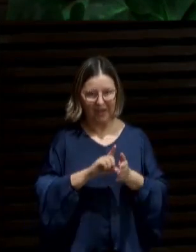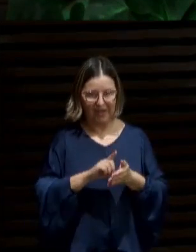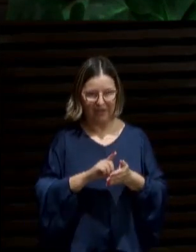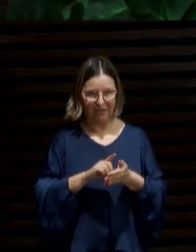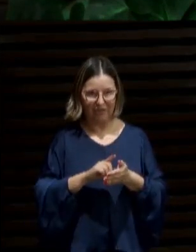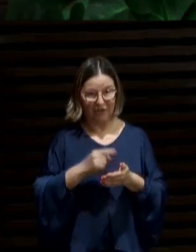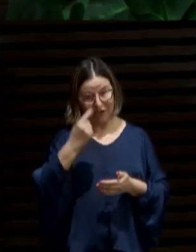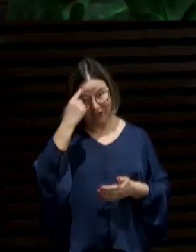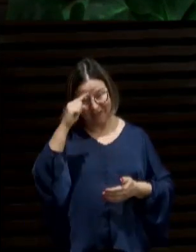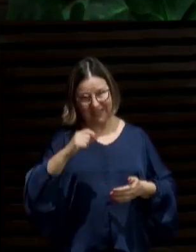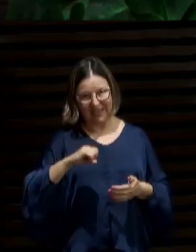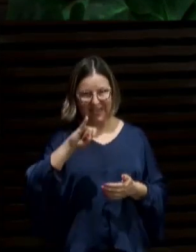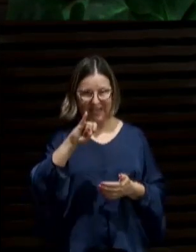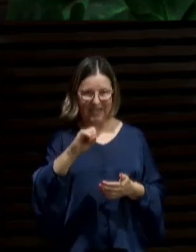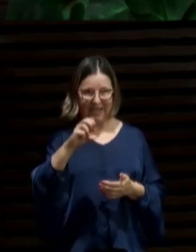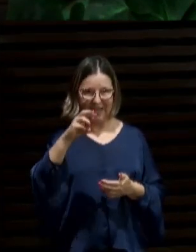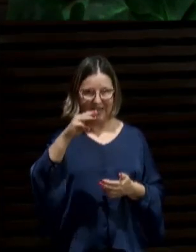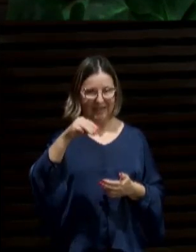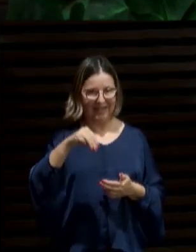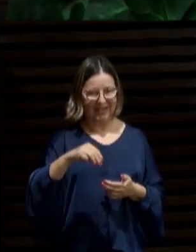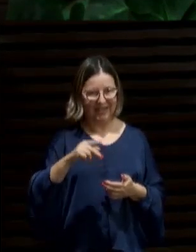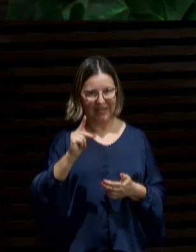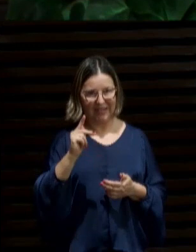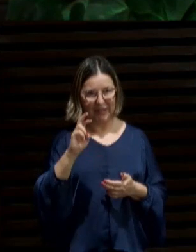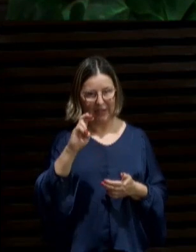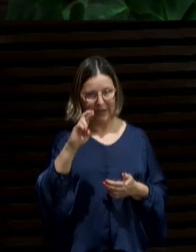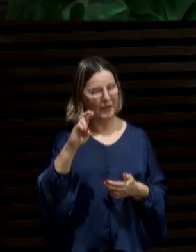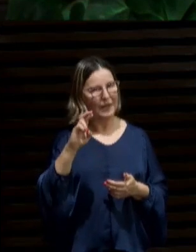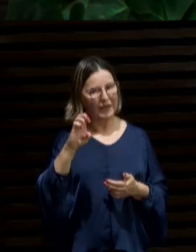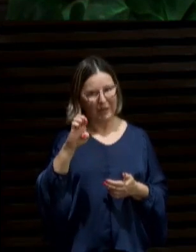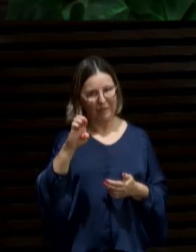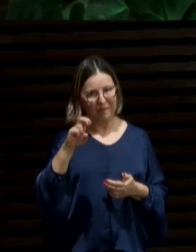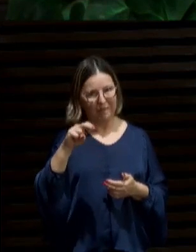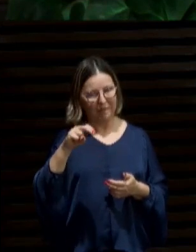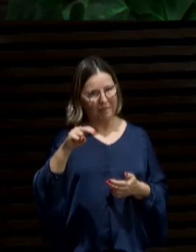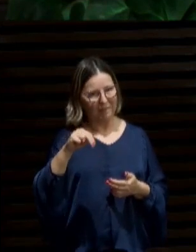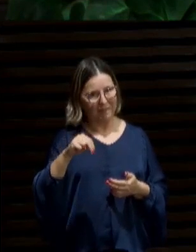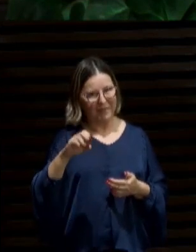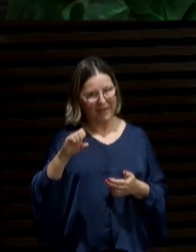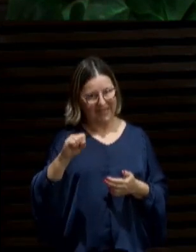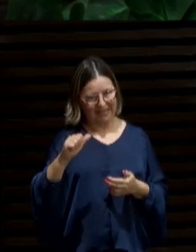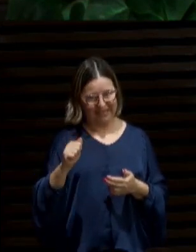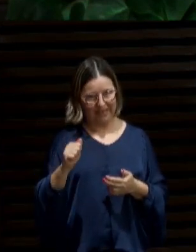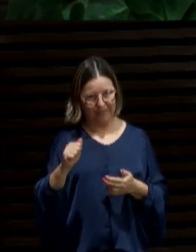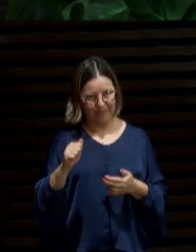inventar a imprensa, as Bíblias eram escritas manualmente.